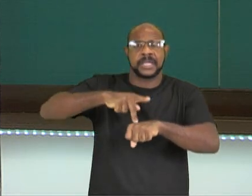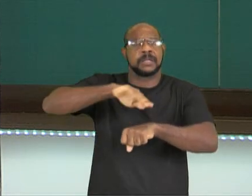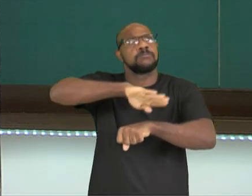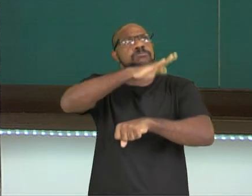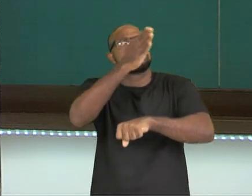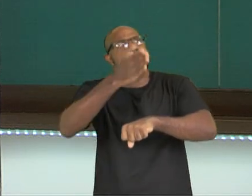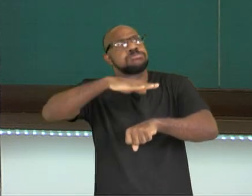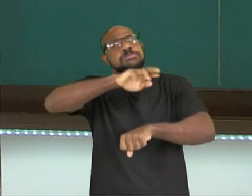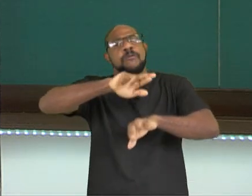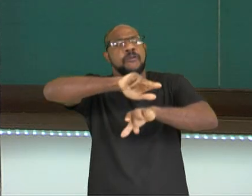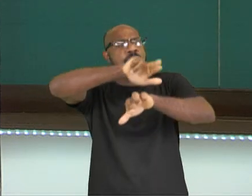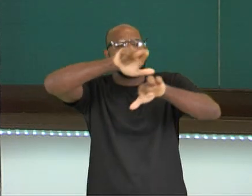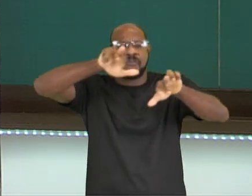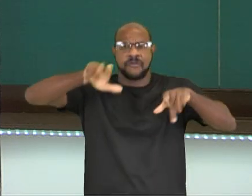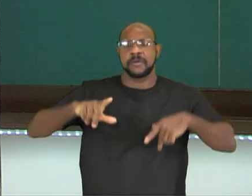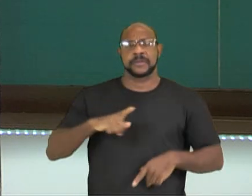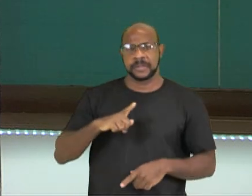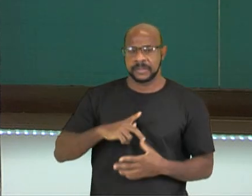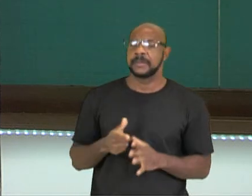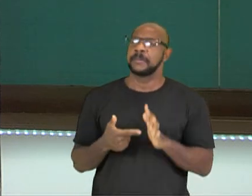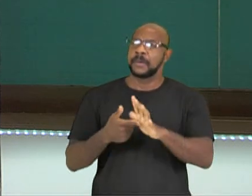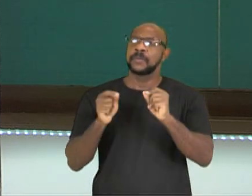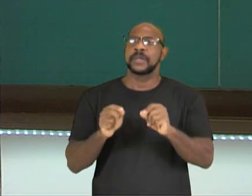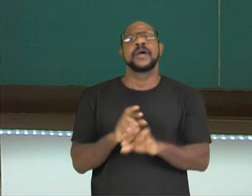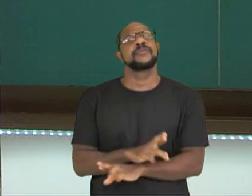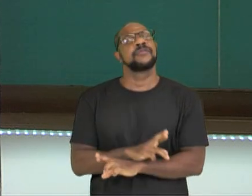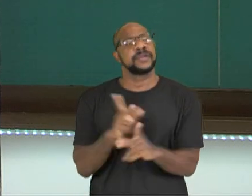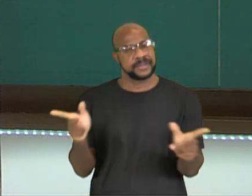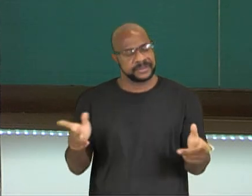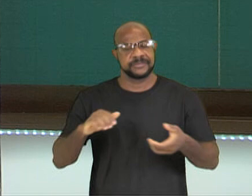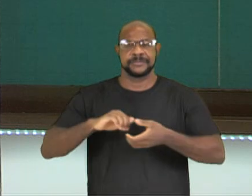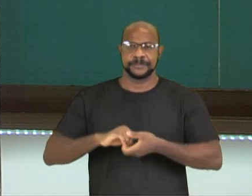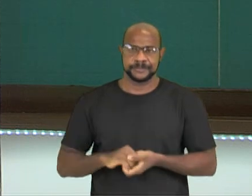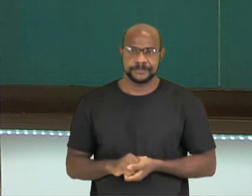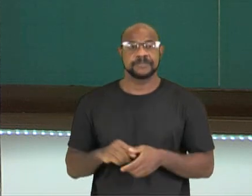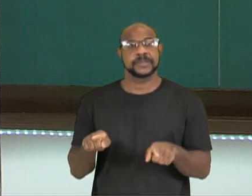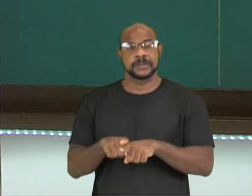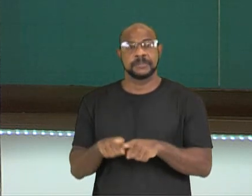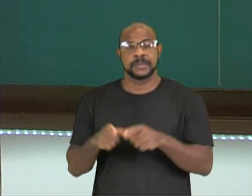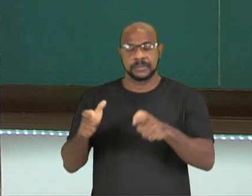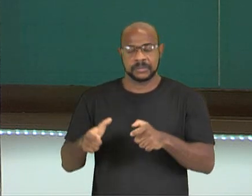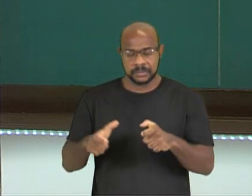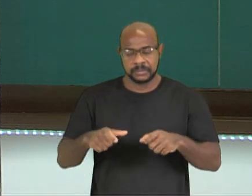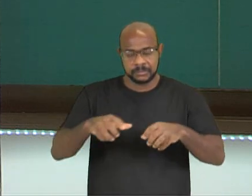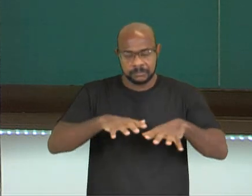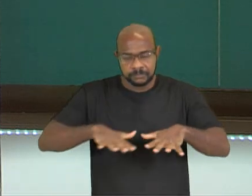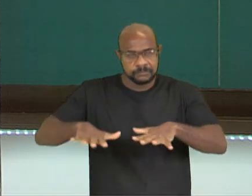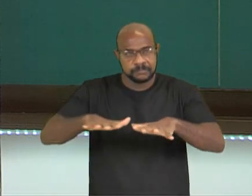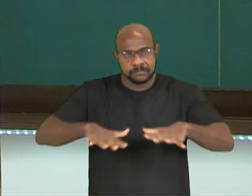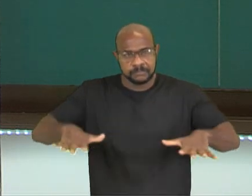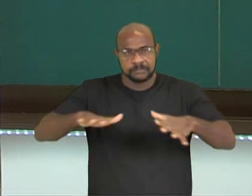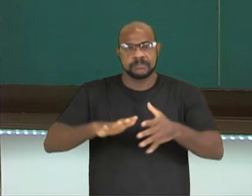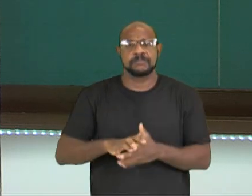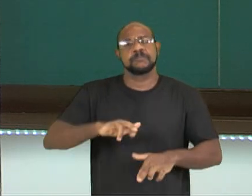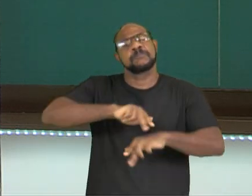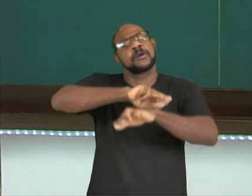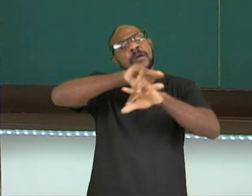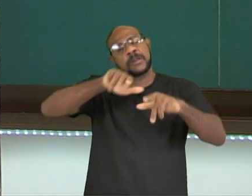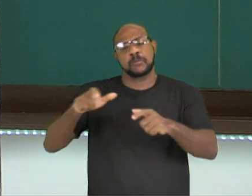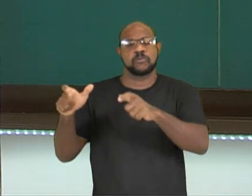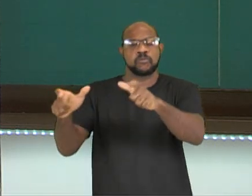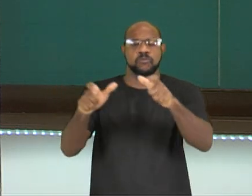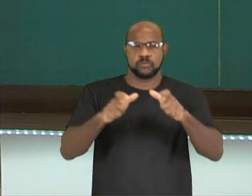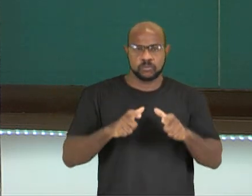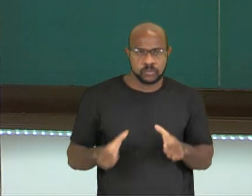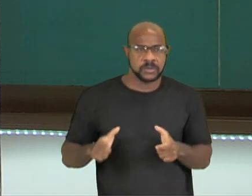vai estabelecer as diferenças do relevo ou da superfície terrestre nos mais diversos